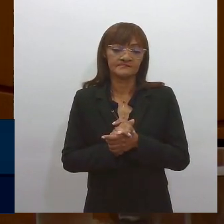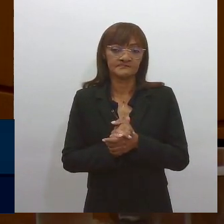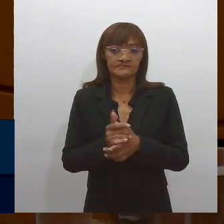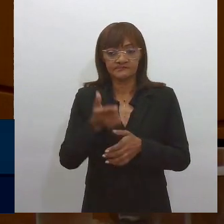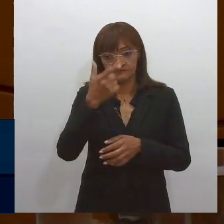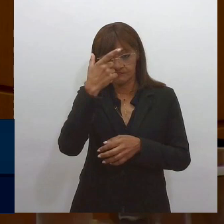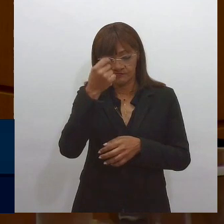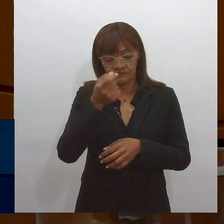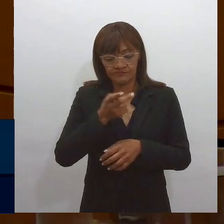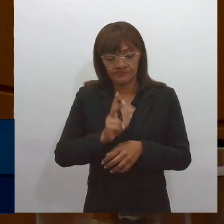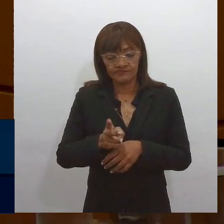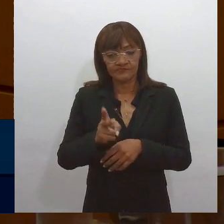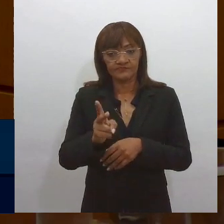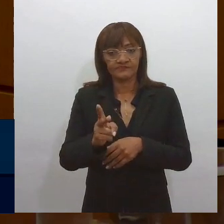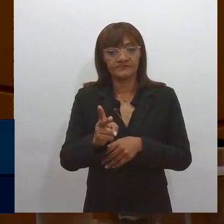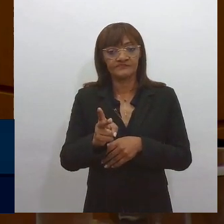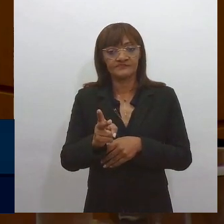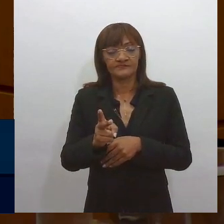vem desenvolvendo